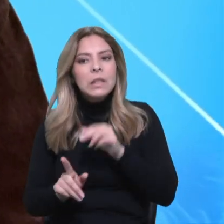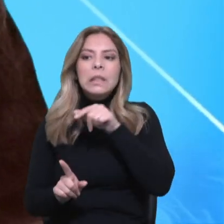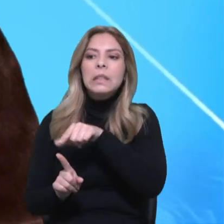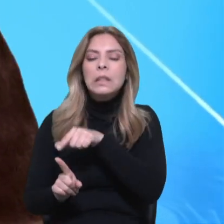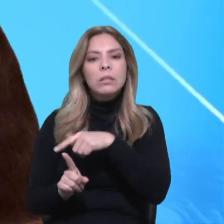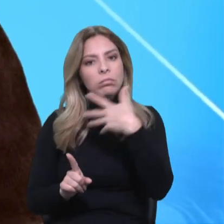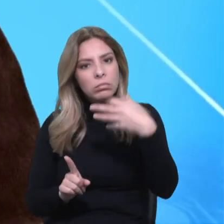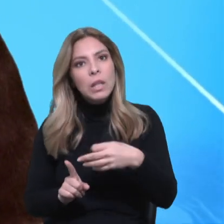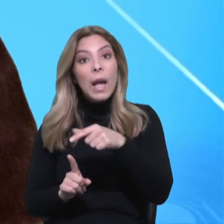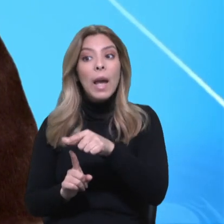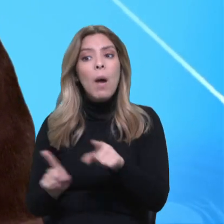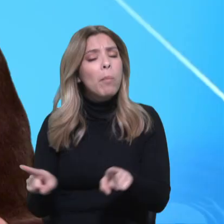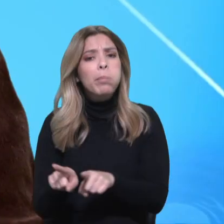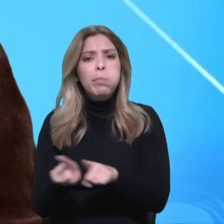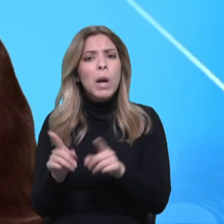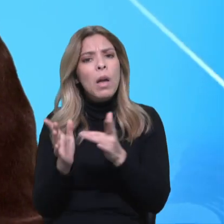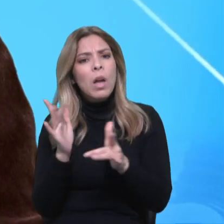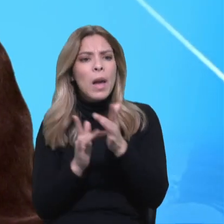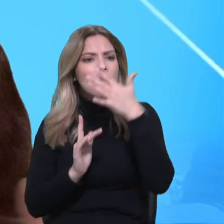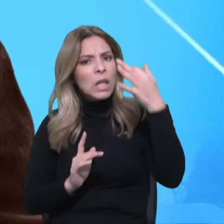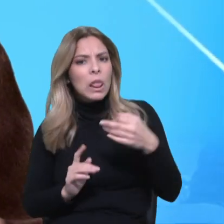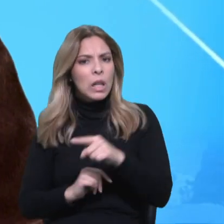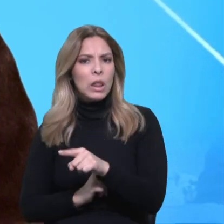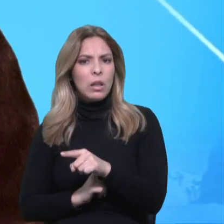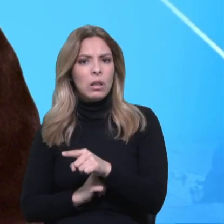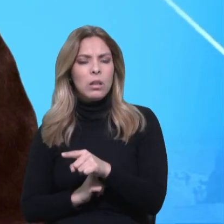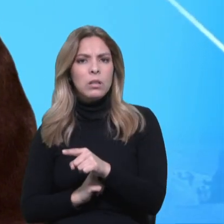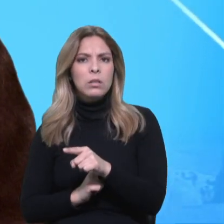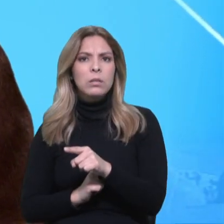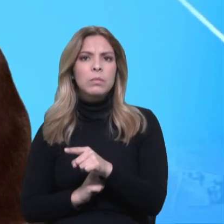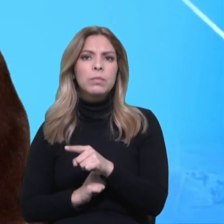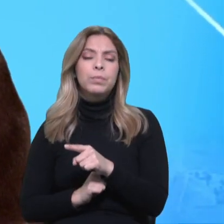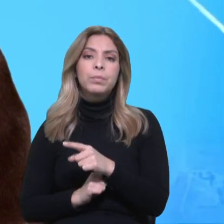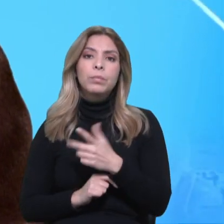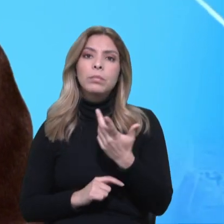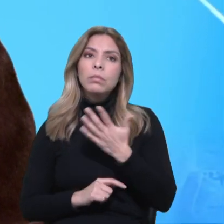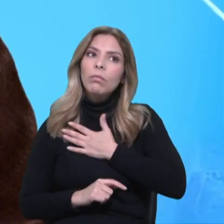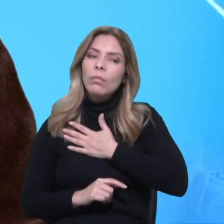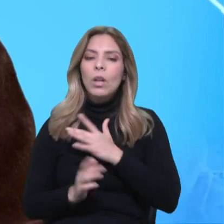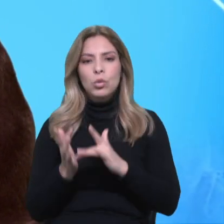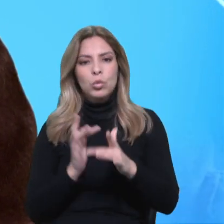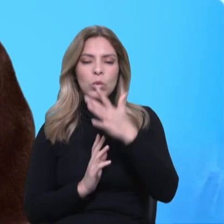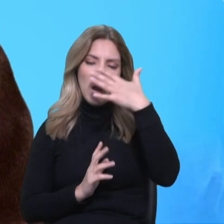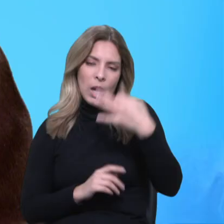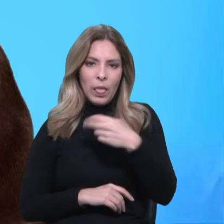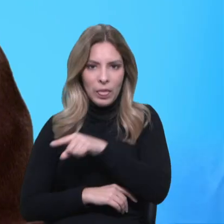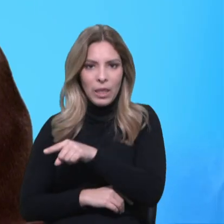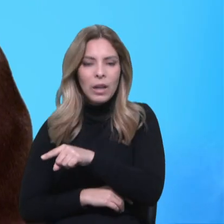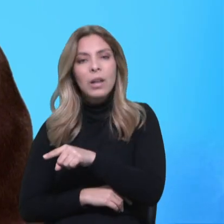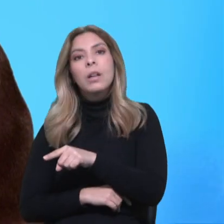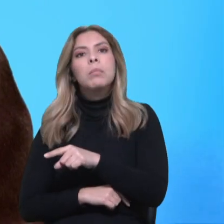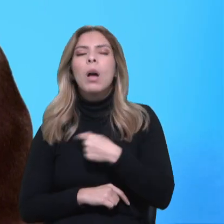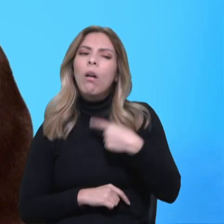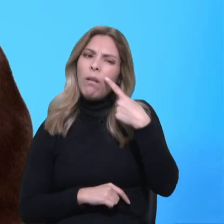para ele era um cristão, era alguém que partilhava essa fé em Jesus Cristo. E sim, temos